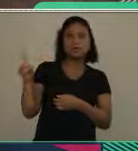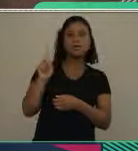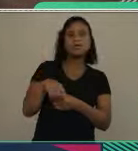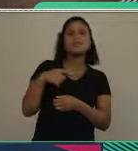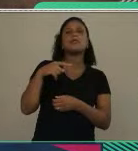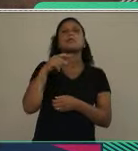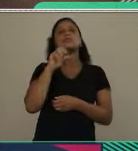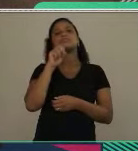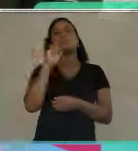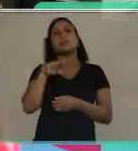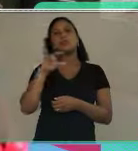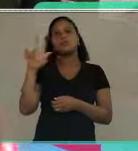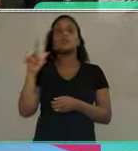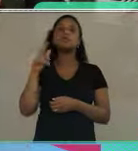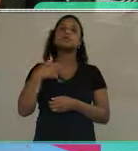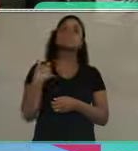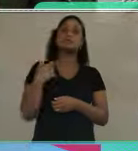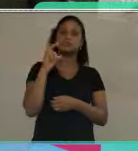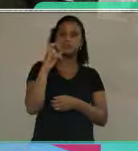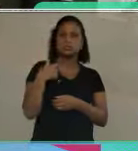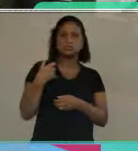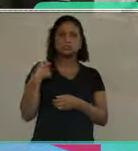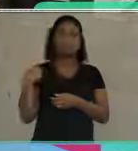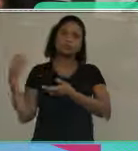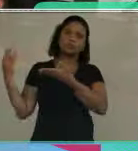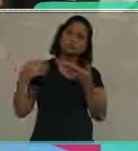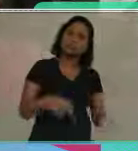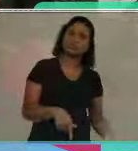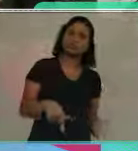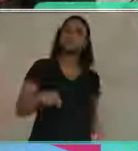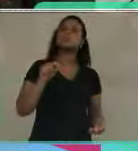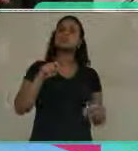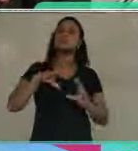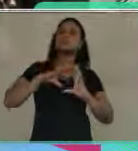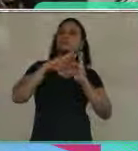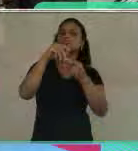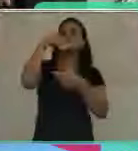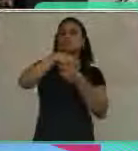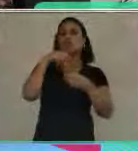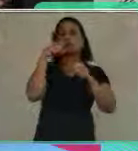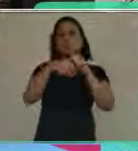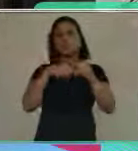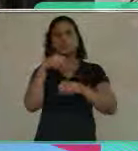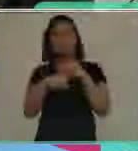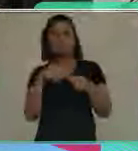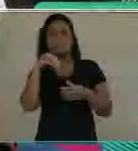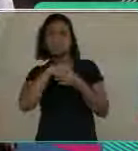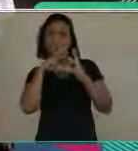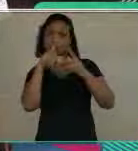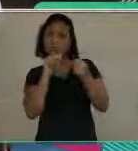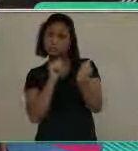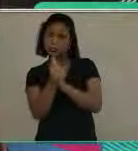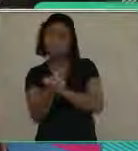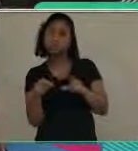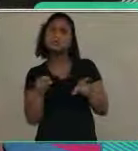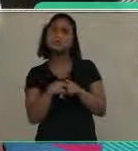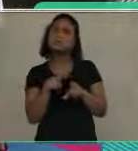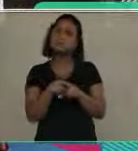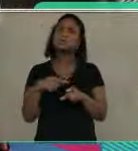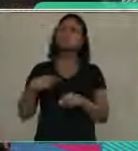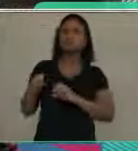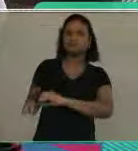cinco anos de idade eu trouxe ele para o mundo da luta para o mundo do esporte mas também para dar uma educação e no caso a